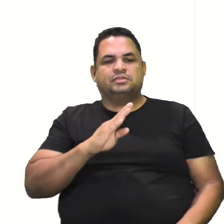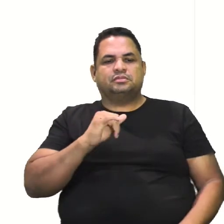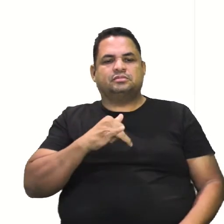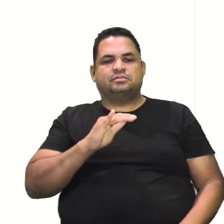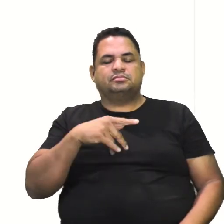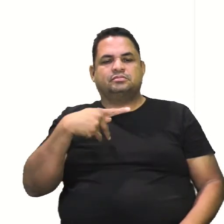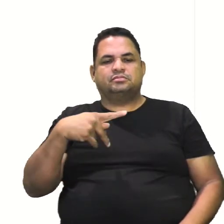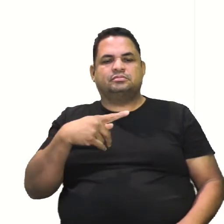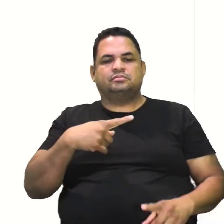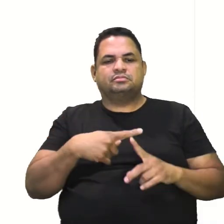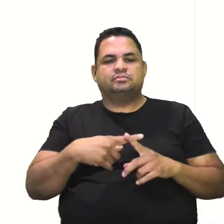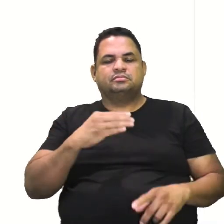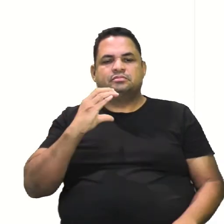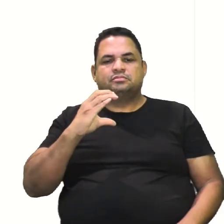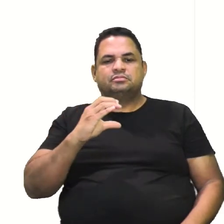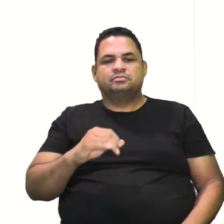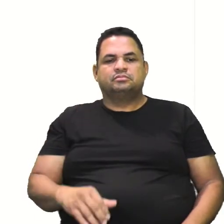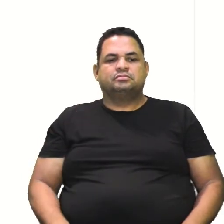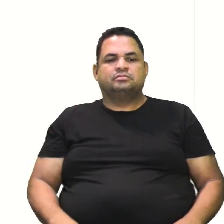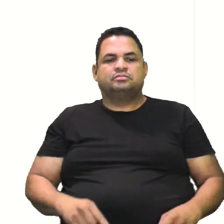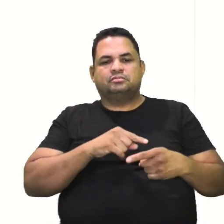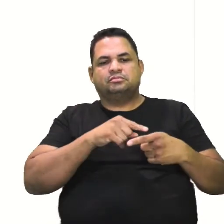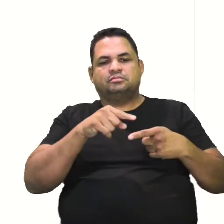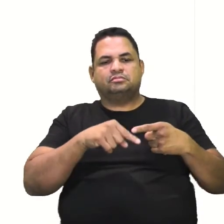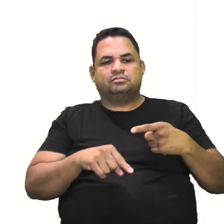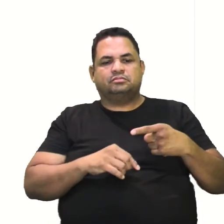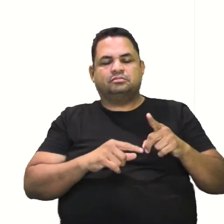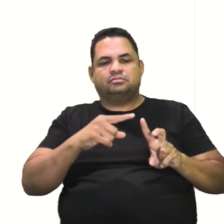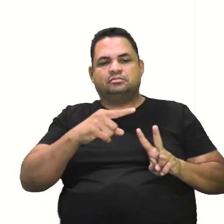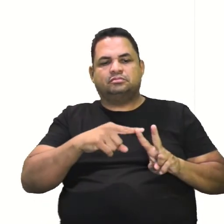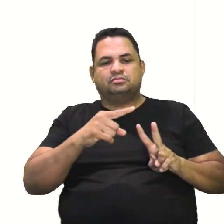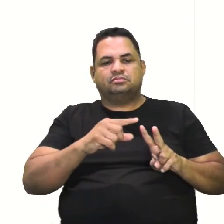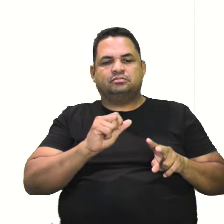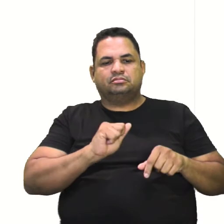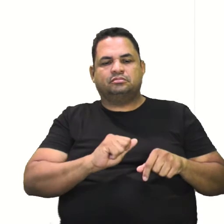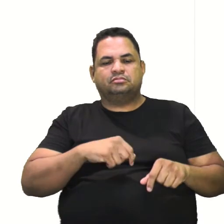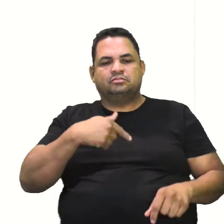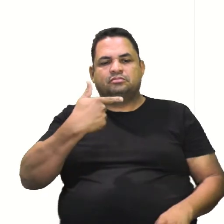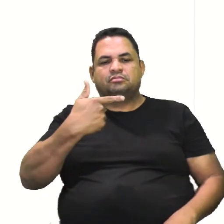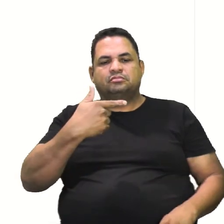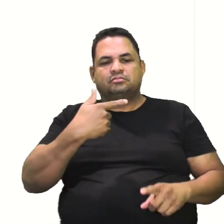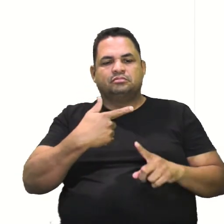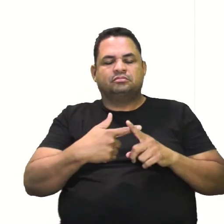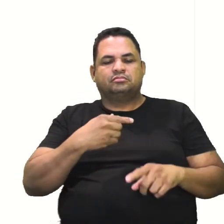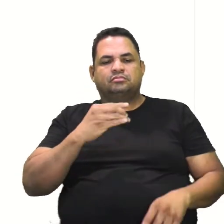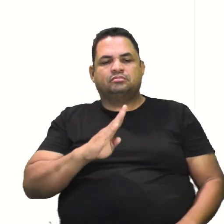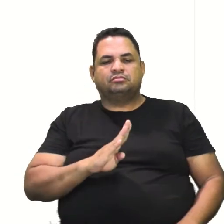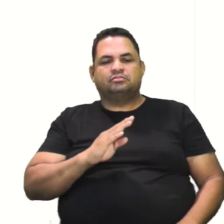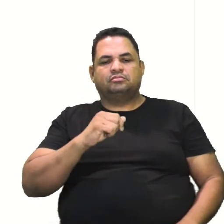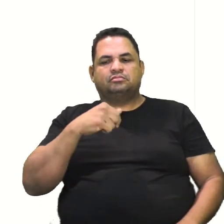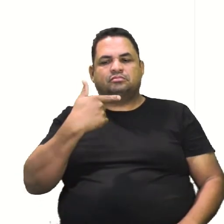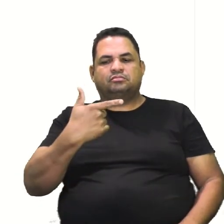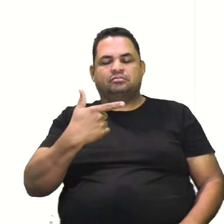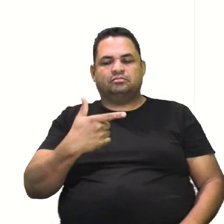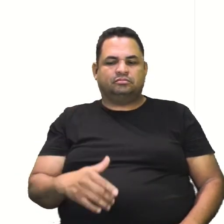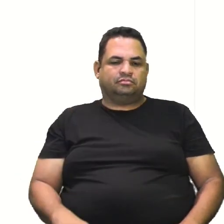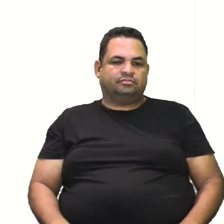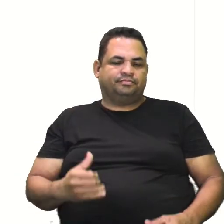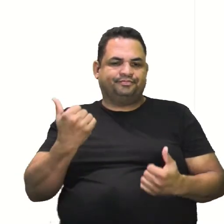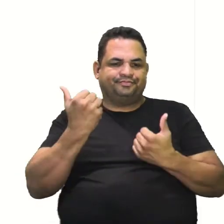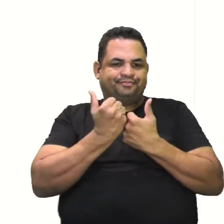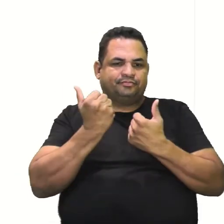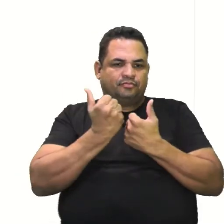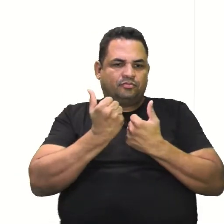BY do ponto mais C sobre a raiz quadrada de A ao quadrado mais B ao quadrado. E